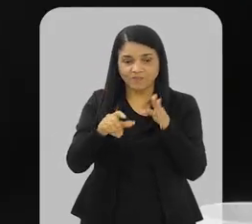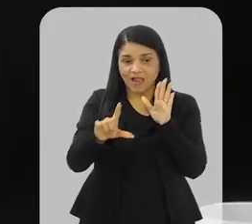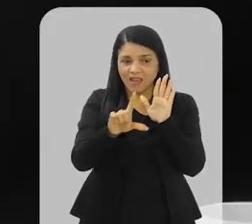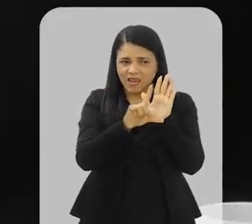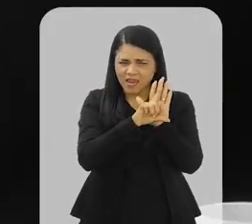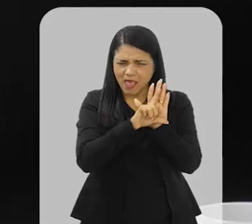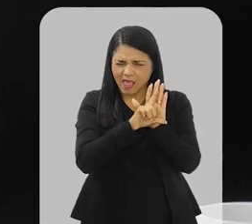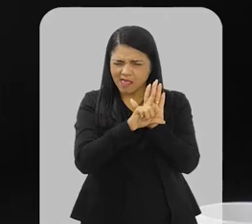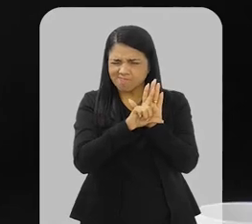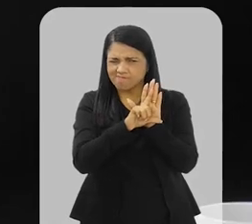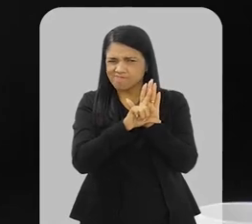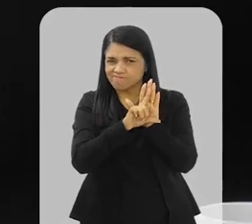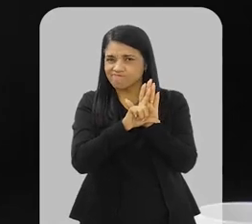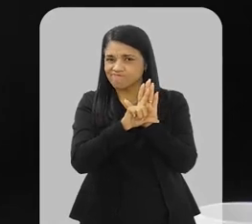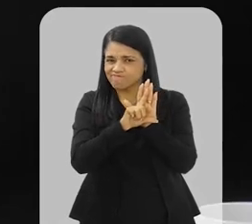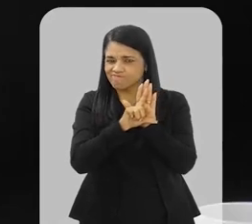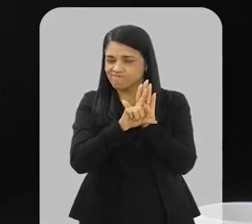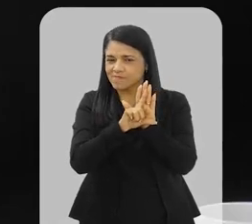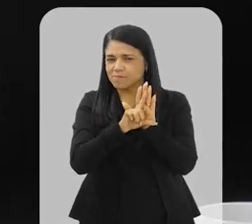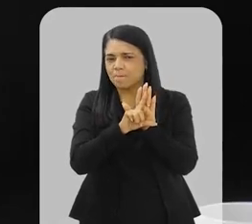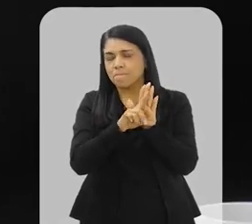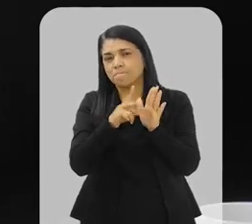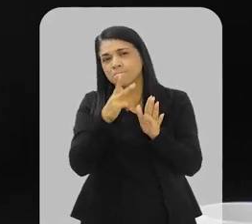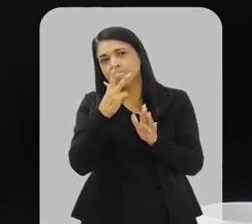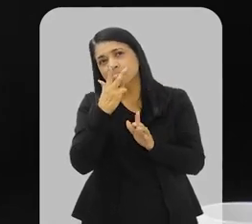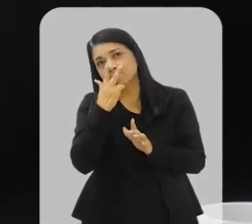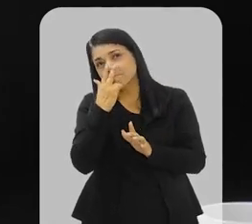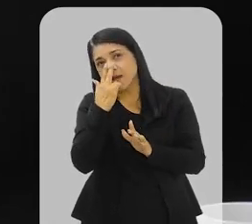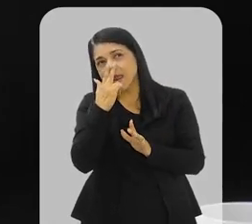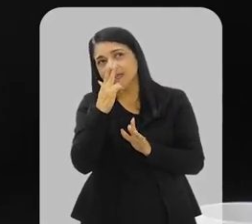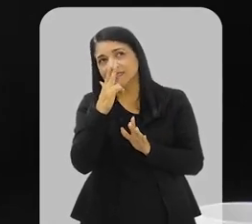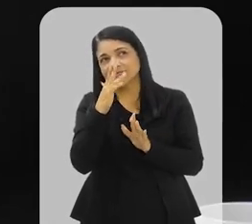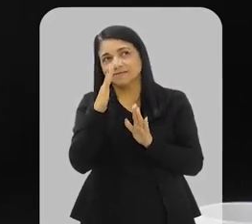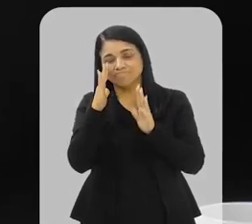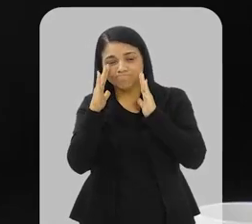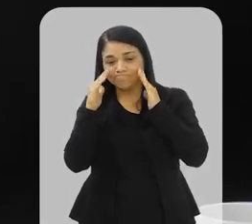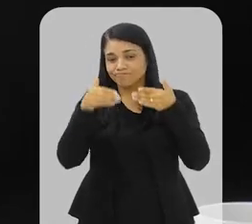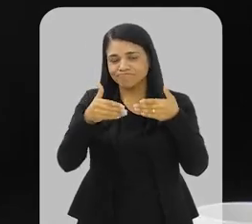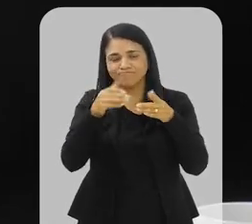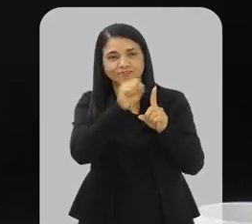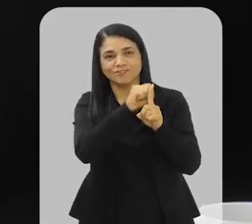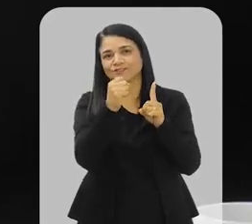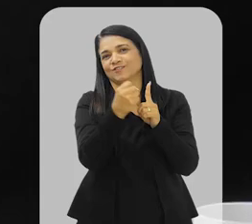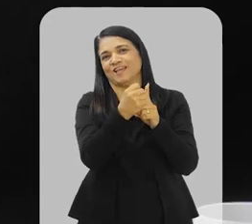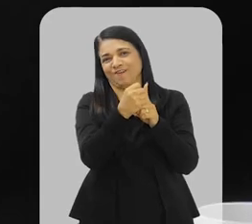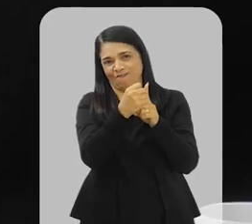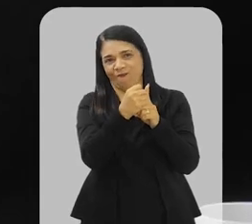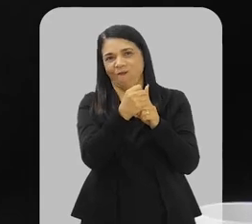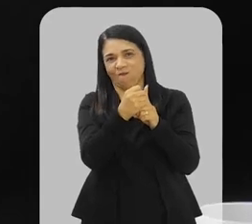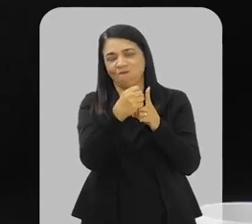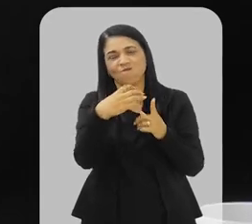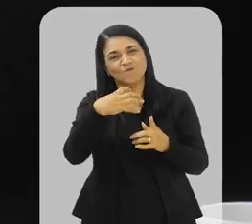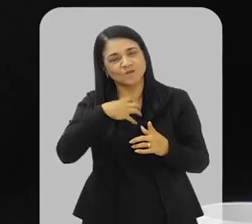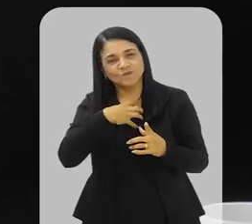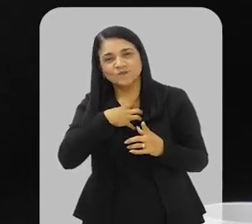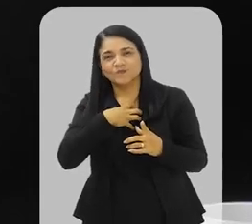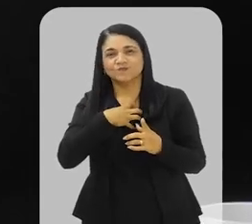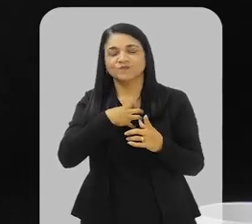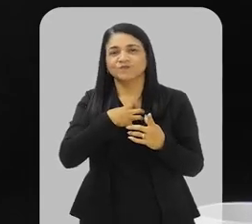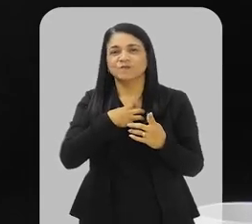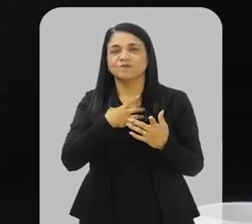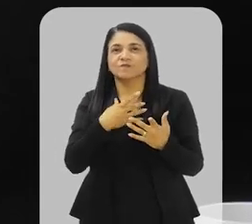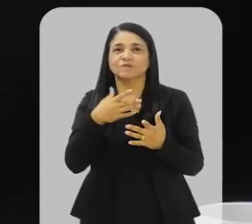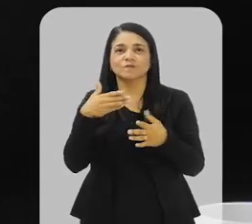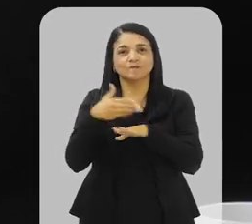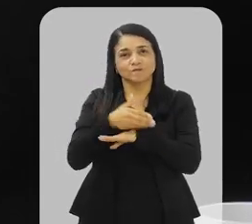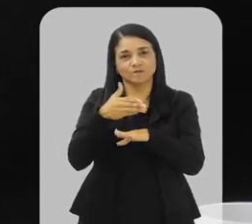eleições as leis acabam tendo uma pegada que deveria ser o tempo inteiro uma pegada exclusivamente social eh